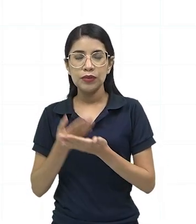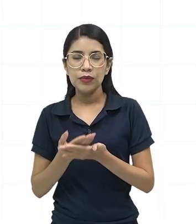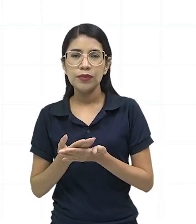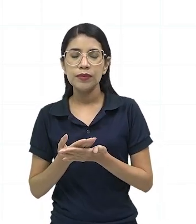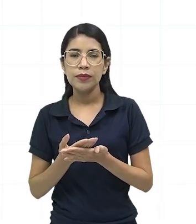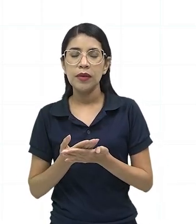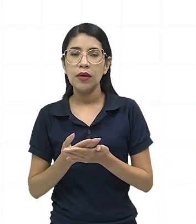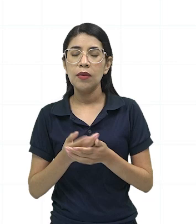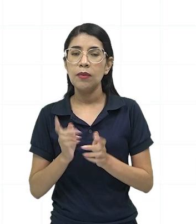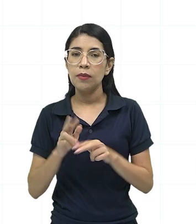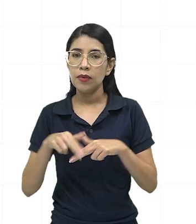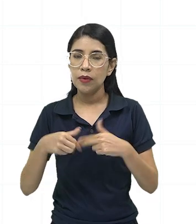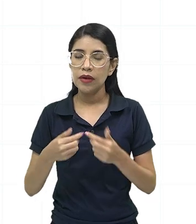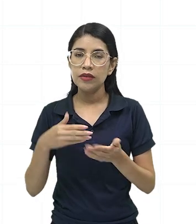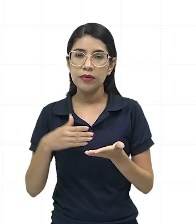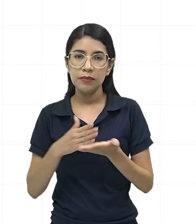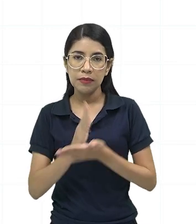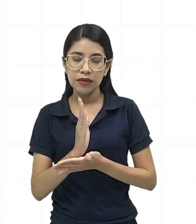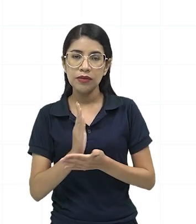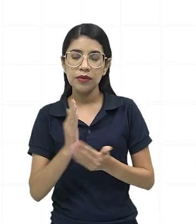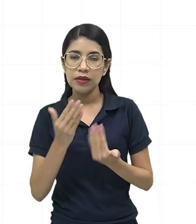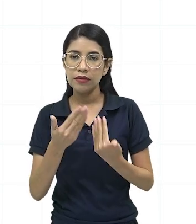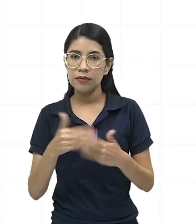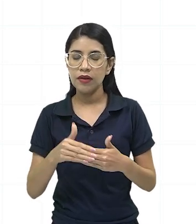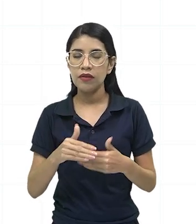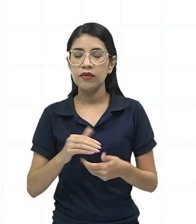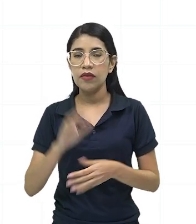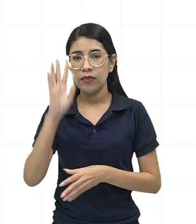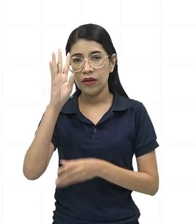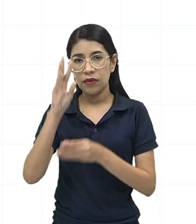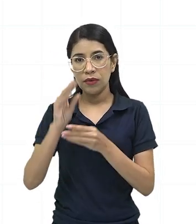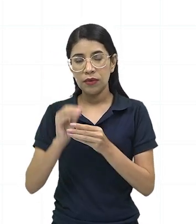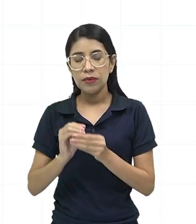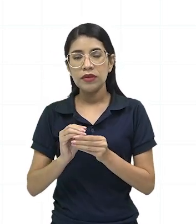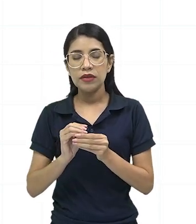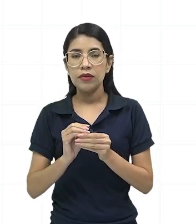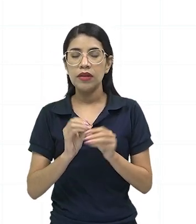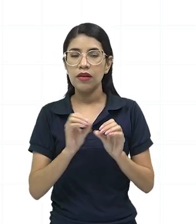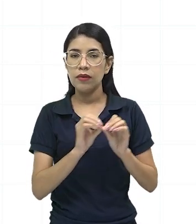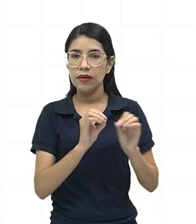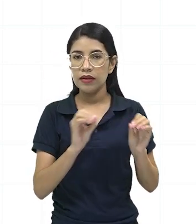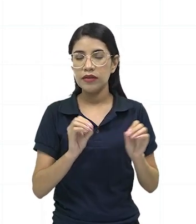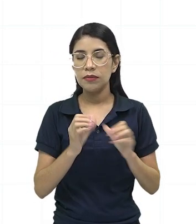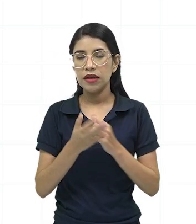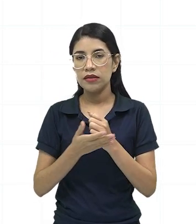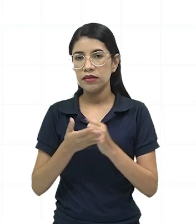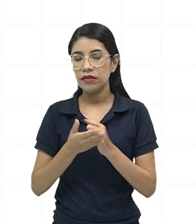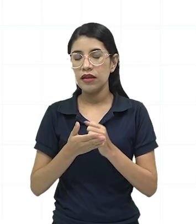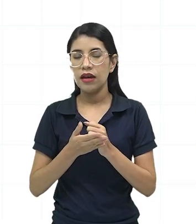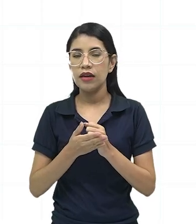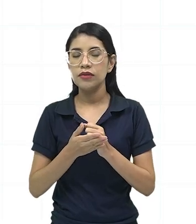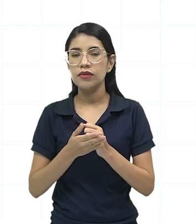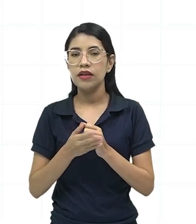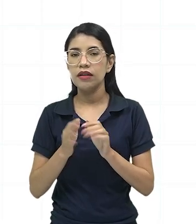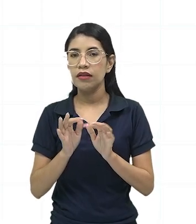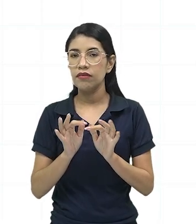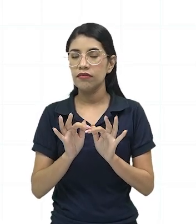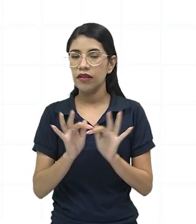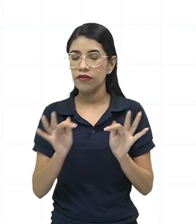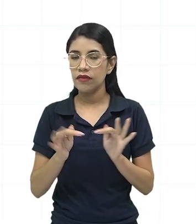portanto, passou no exame. Foi a conclusão que eu cheguei na minha segunda oração com base naquilo que eu disse na